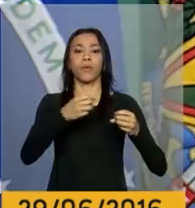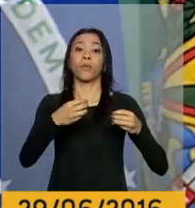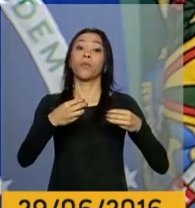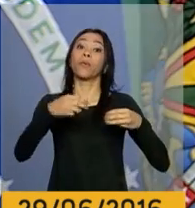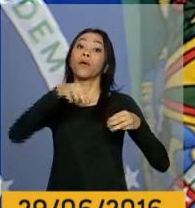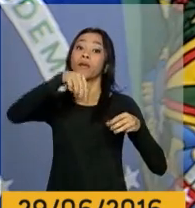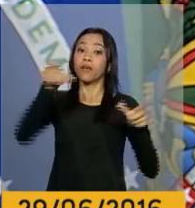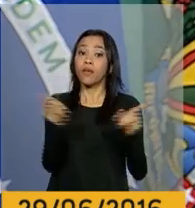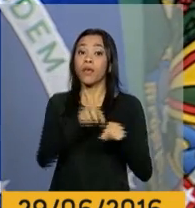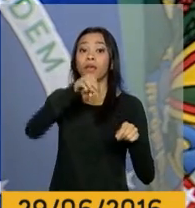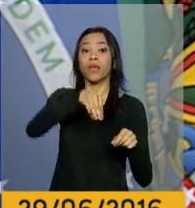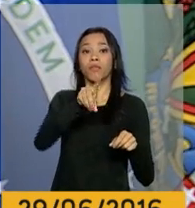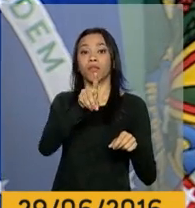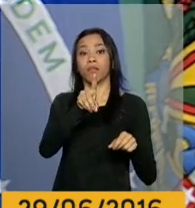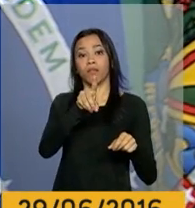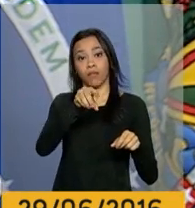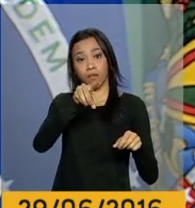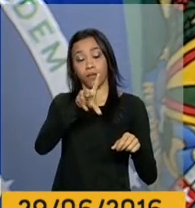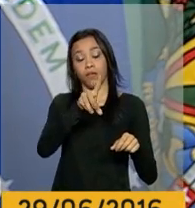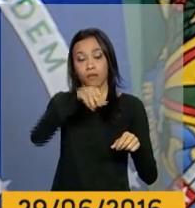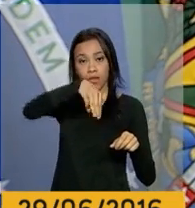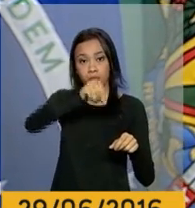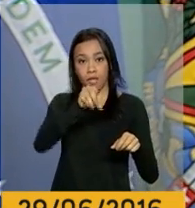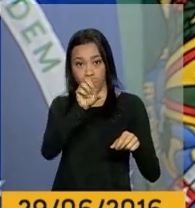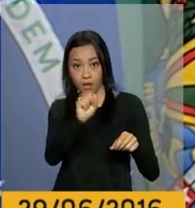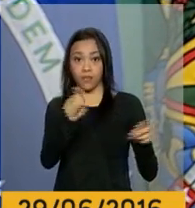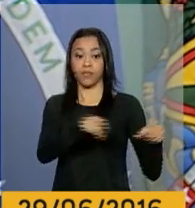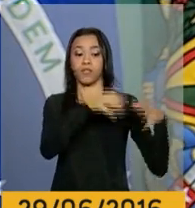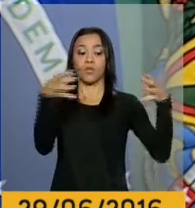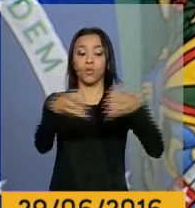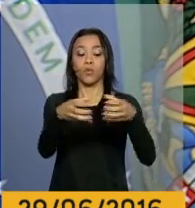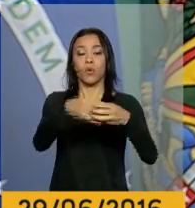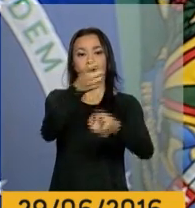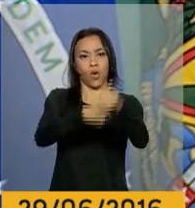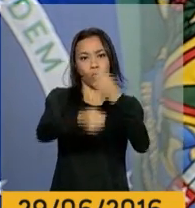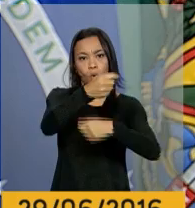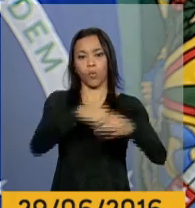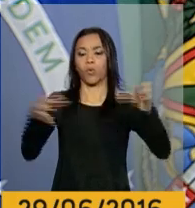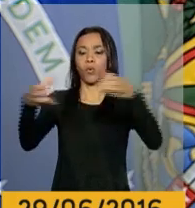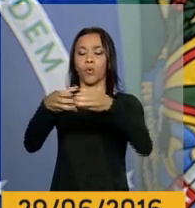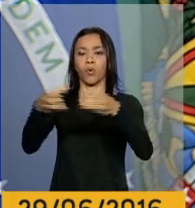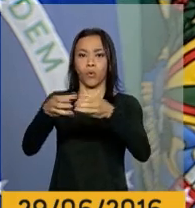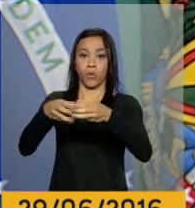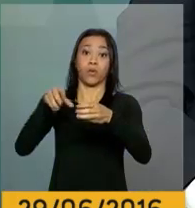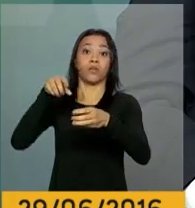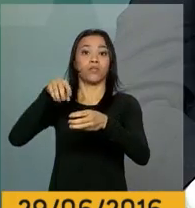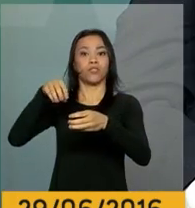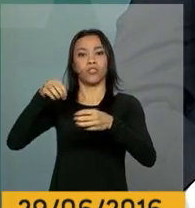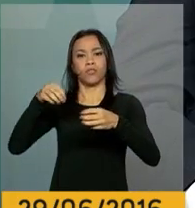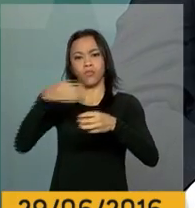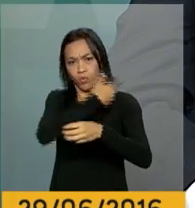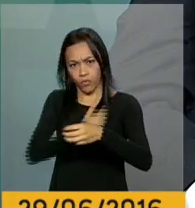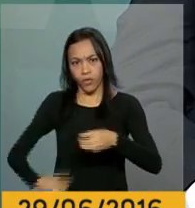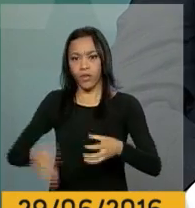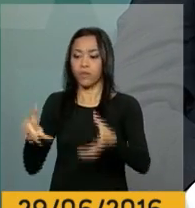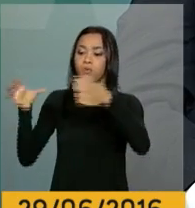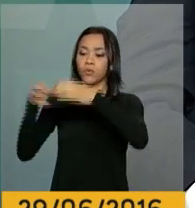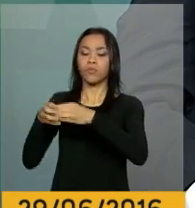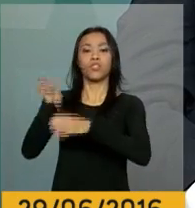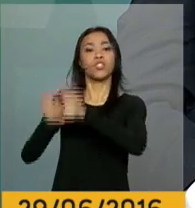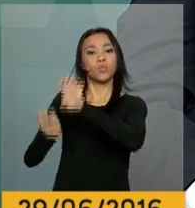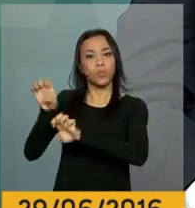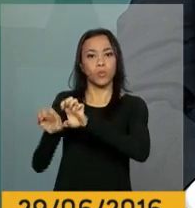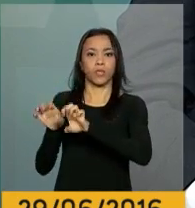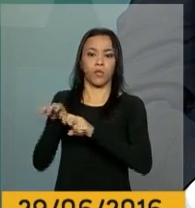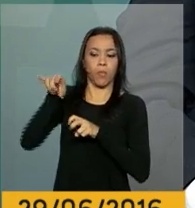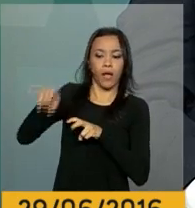social e pela educação, o núcleo econômico, o núcleo institucional, o núcleo político e o núcleo de infraestrutura.